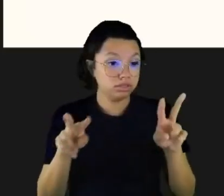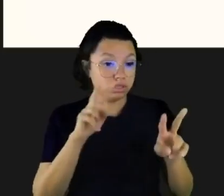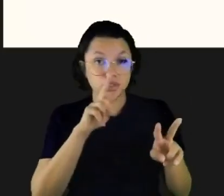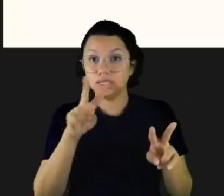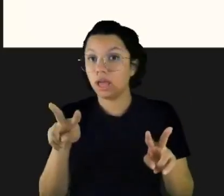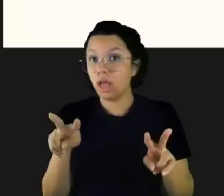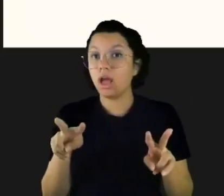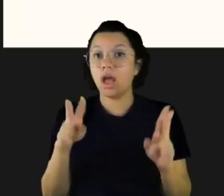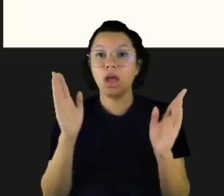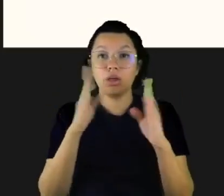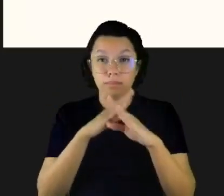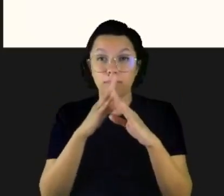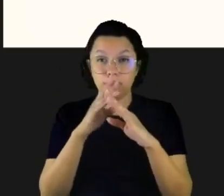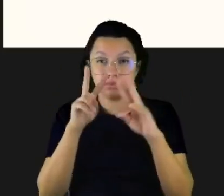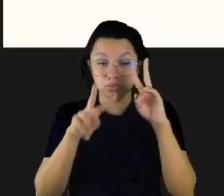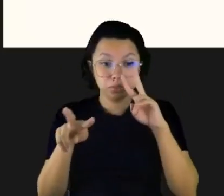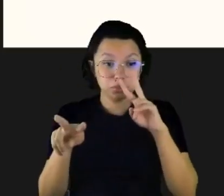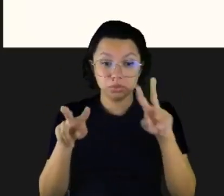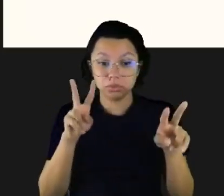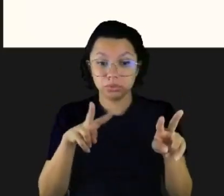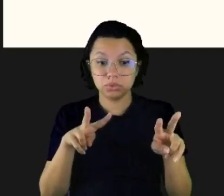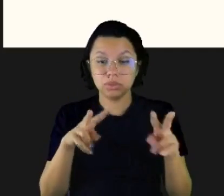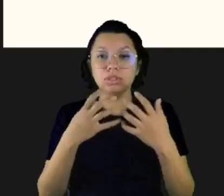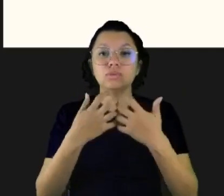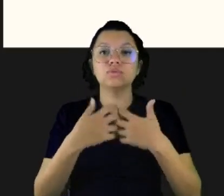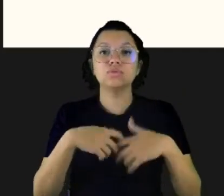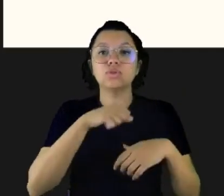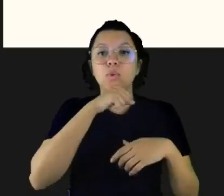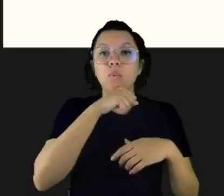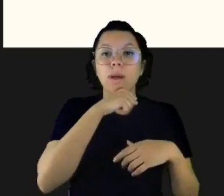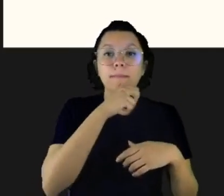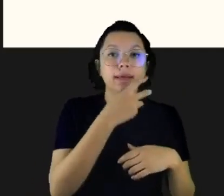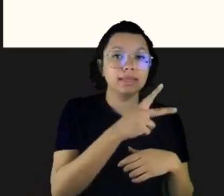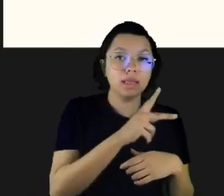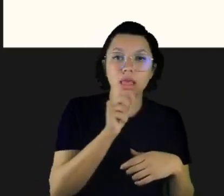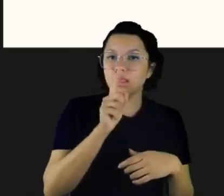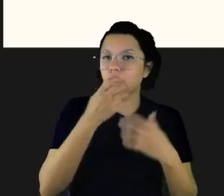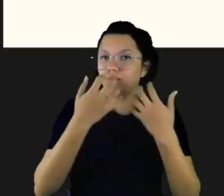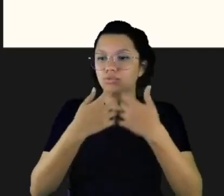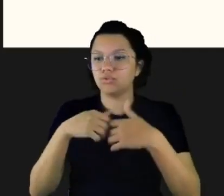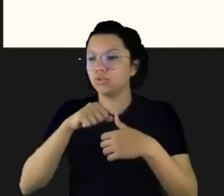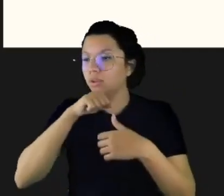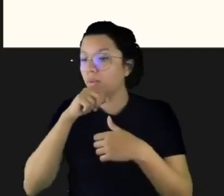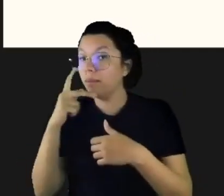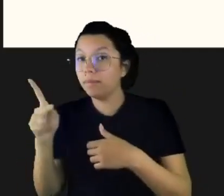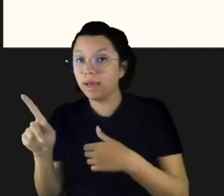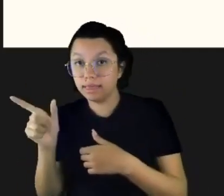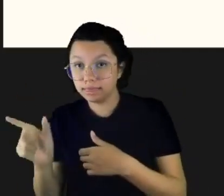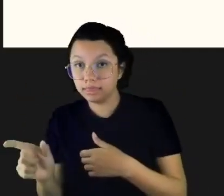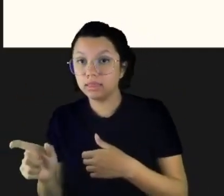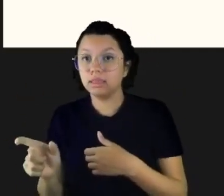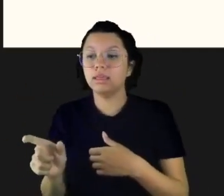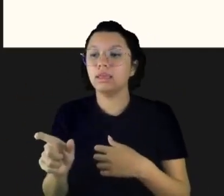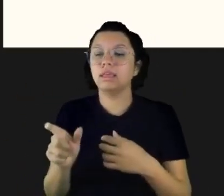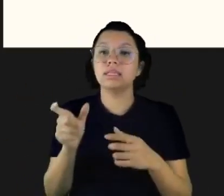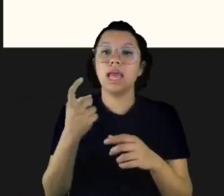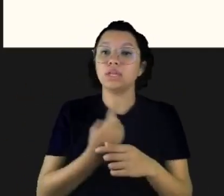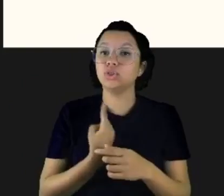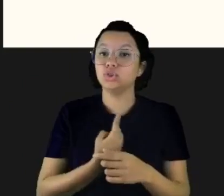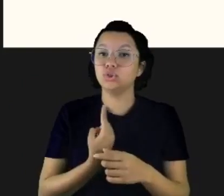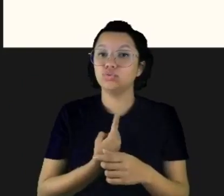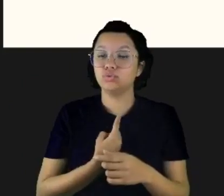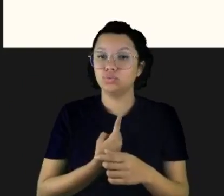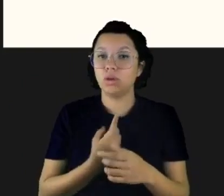distração que serve para a mãe dela não serve para a mãe dele. Então, o plano é individualizado. Nós temos a terapia da boneca e a